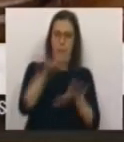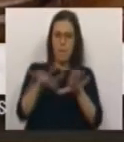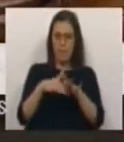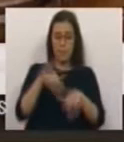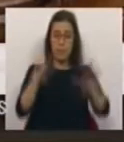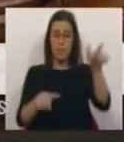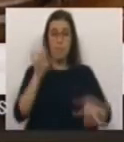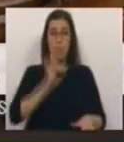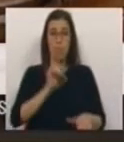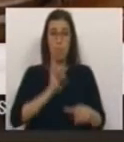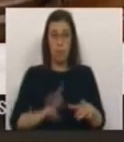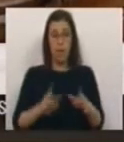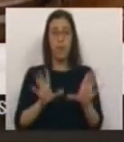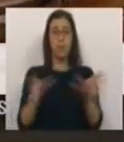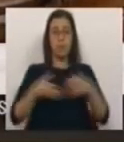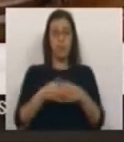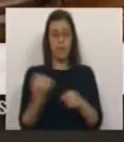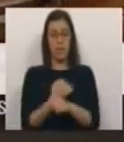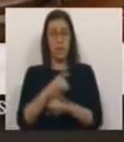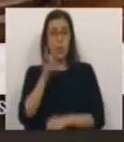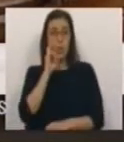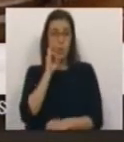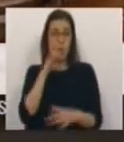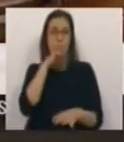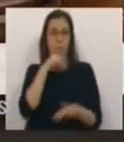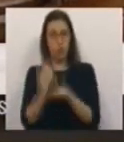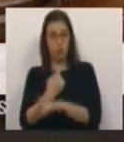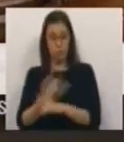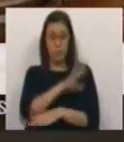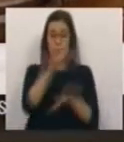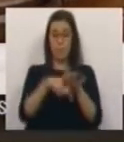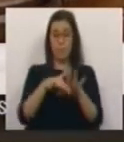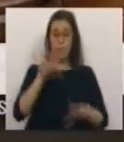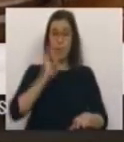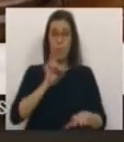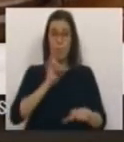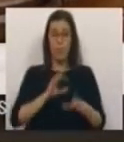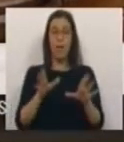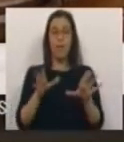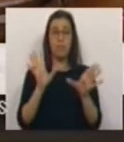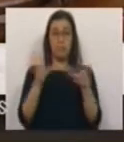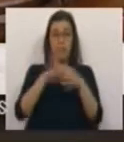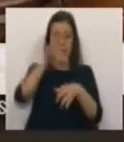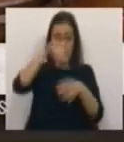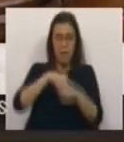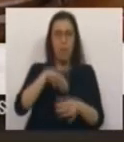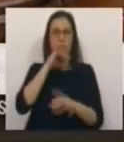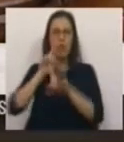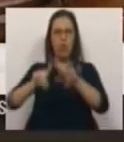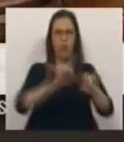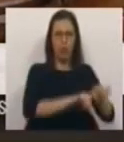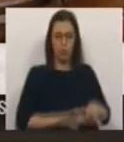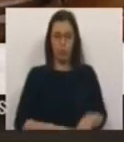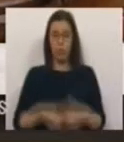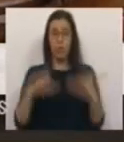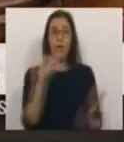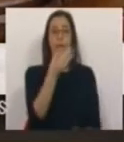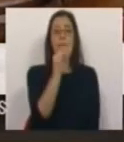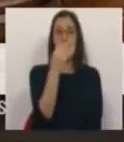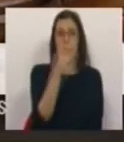participação das mulheres nas forças e serviços de segurança. A participação das mulheres nas forças e serviços de segurança, nomeadamente